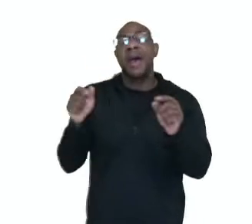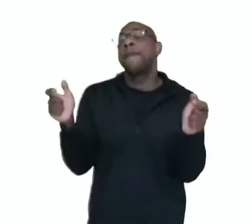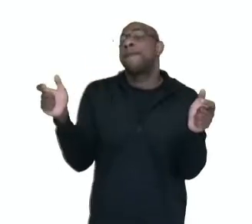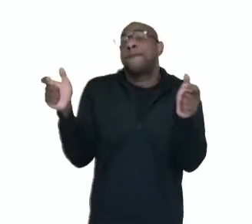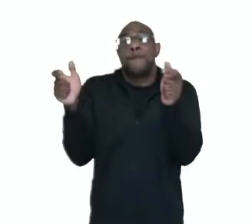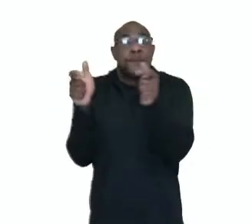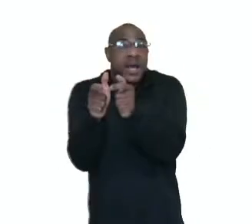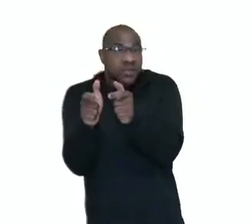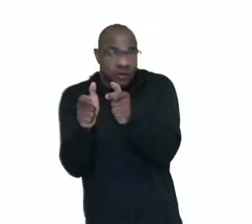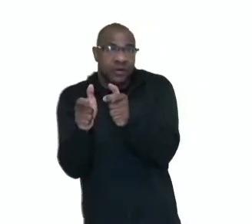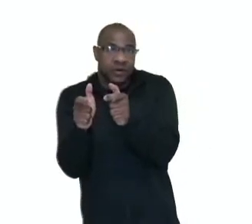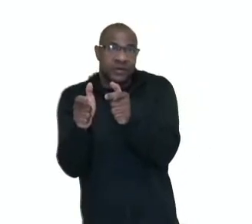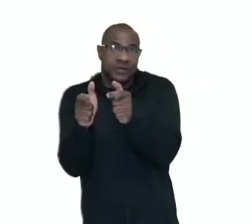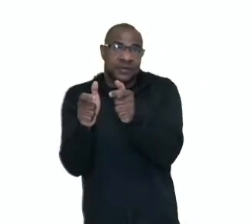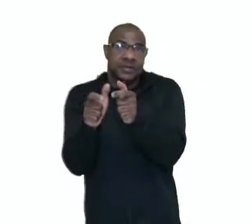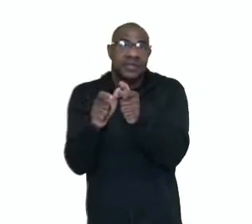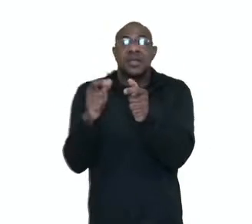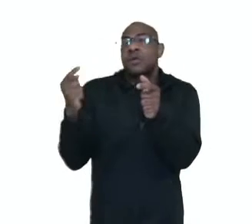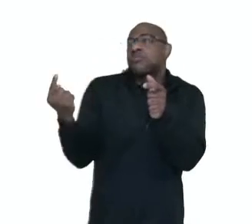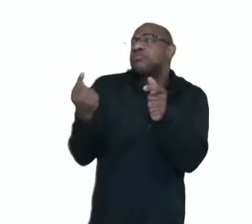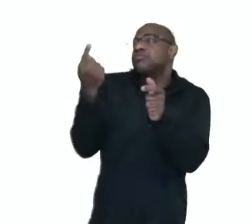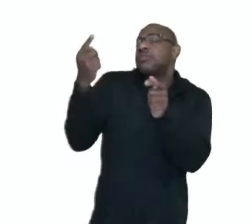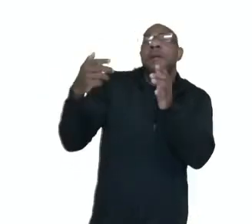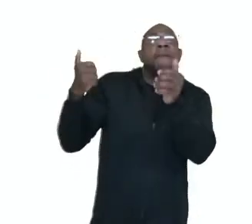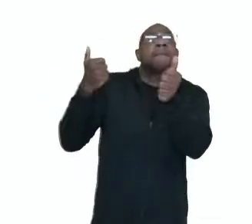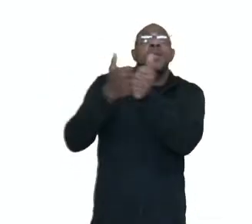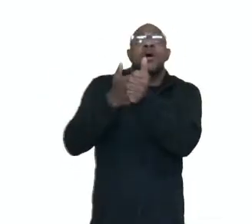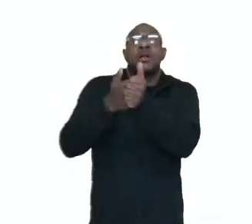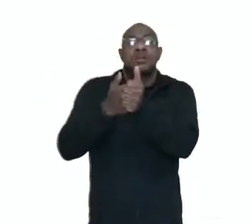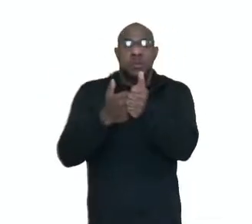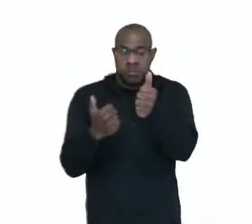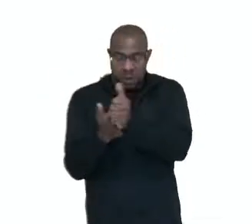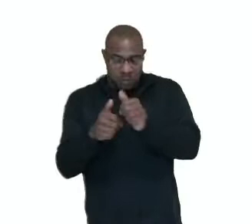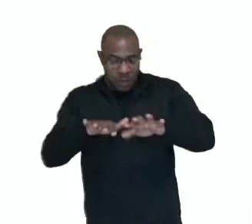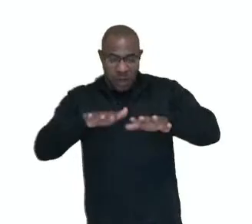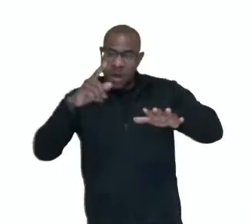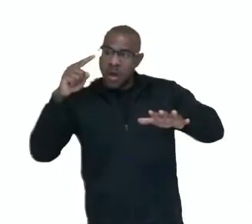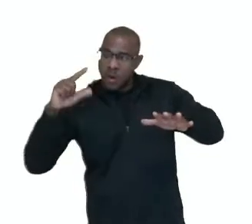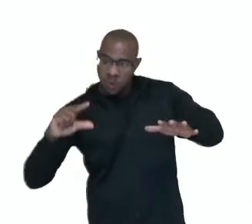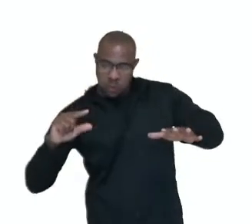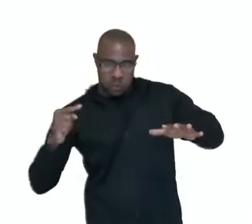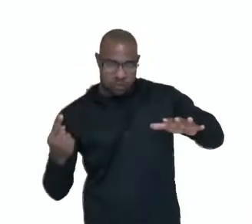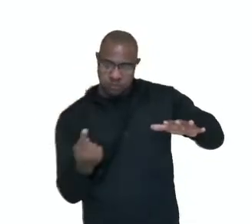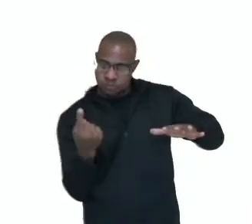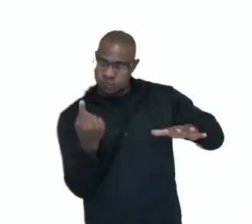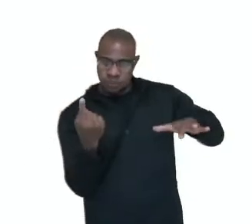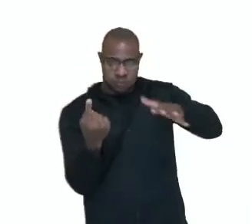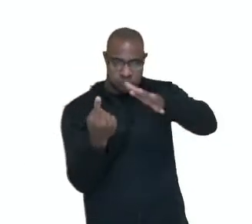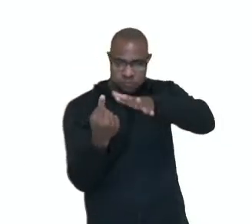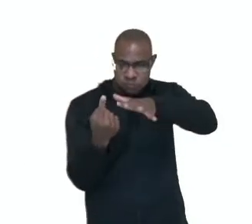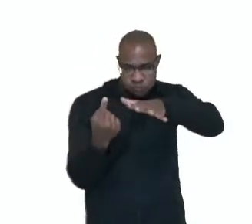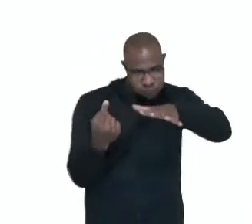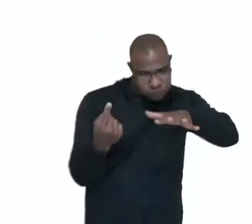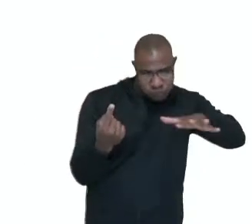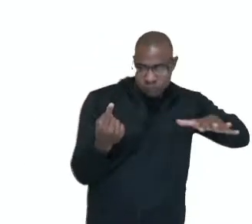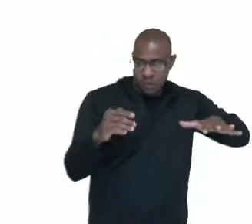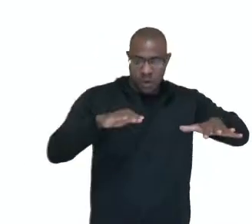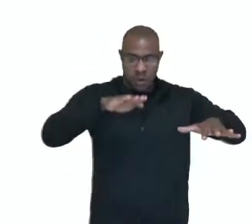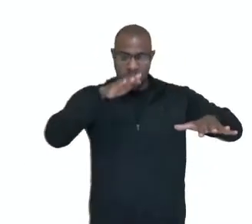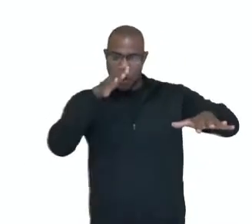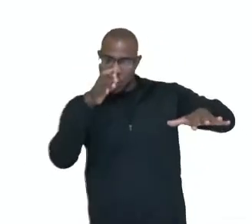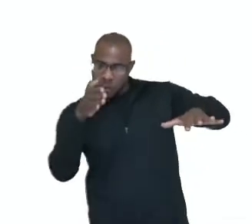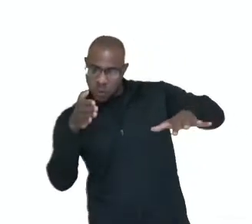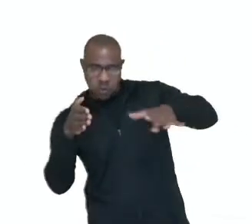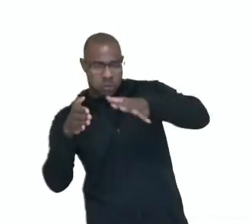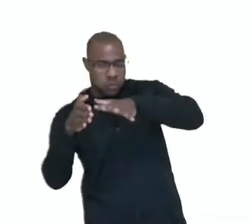menor do que em altitudes próximas ao nível do mar. Dessa maneira, à medida que a altitude aumenta, a